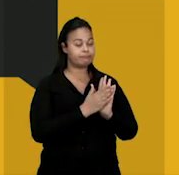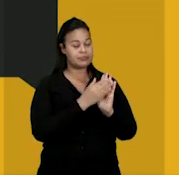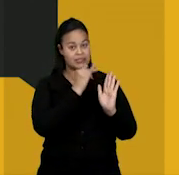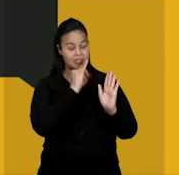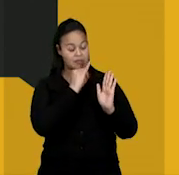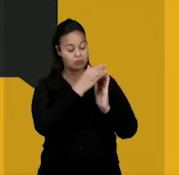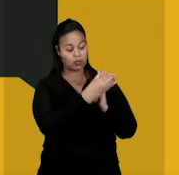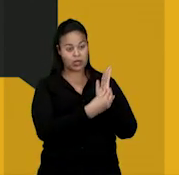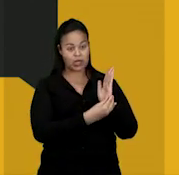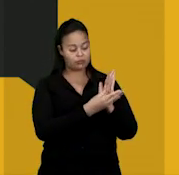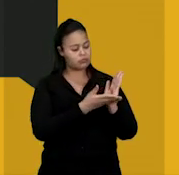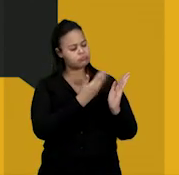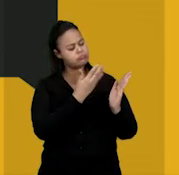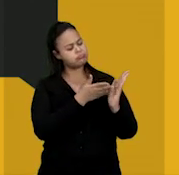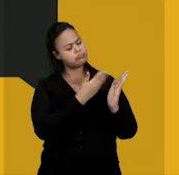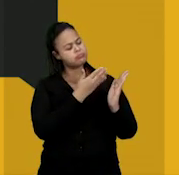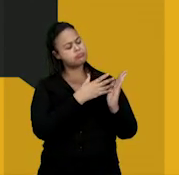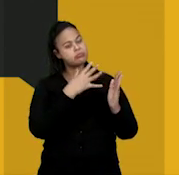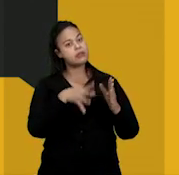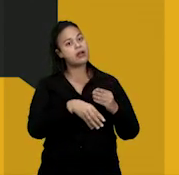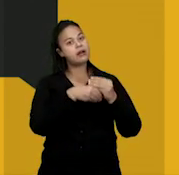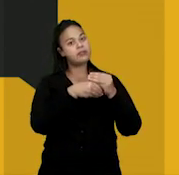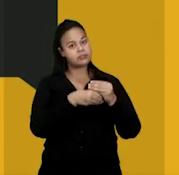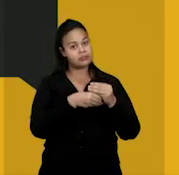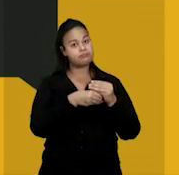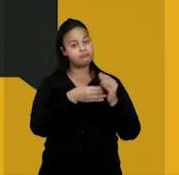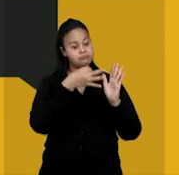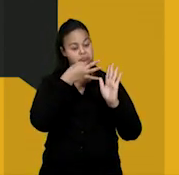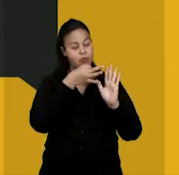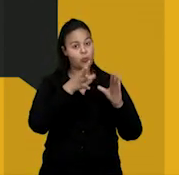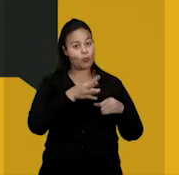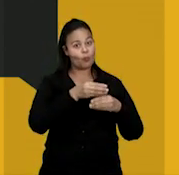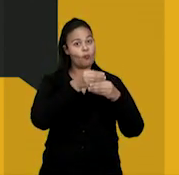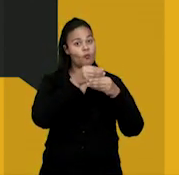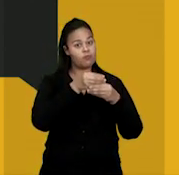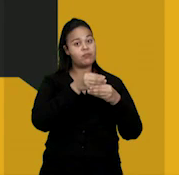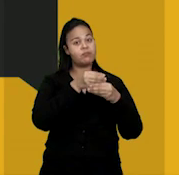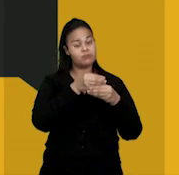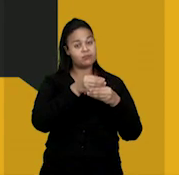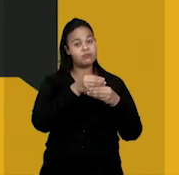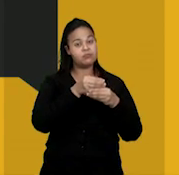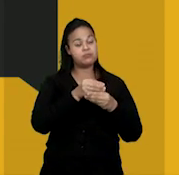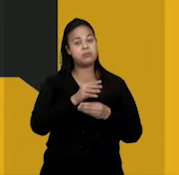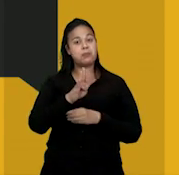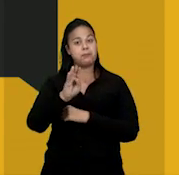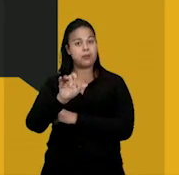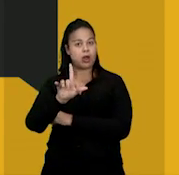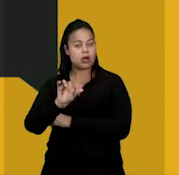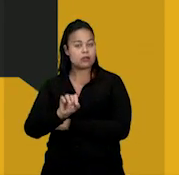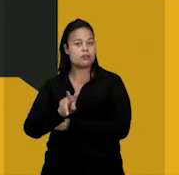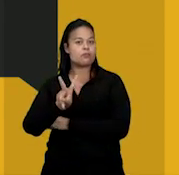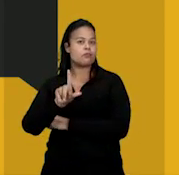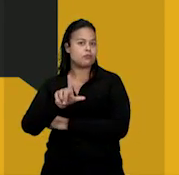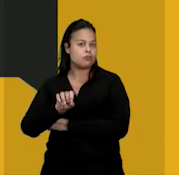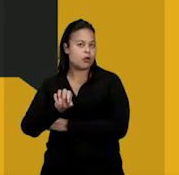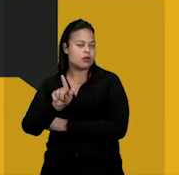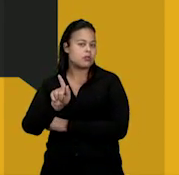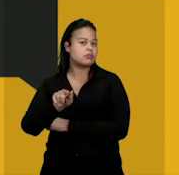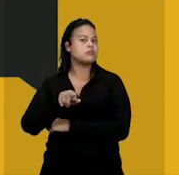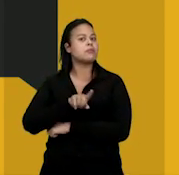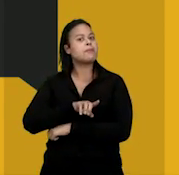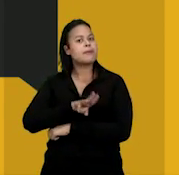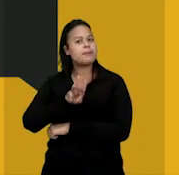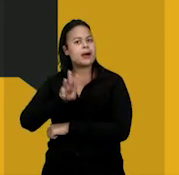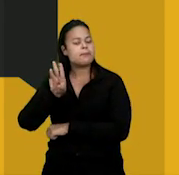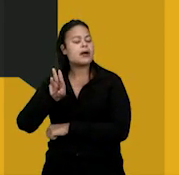exemplo, sinopse, resenha crítica, comentário em blog, vlog cultural, etc.